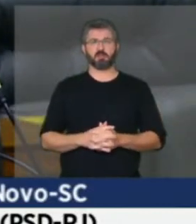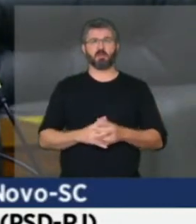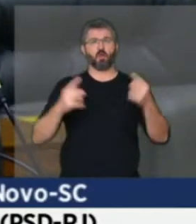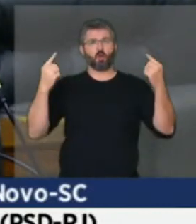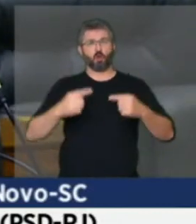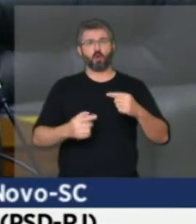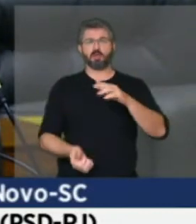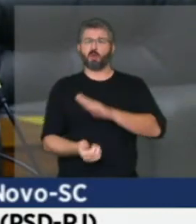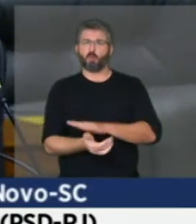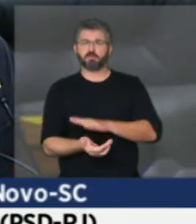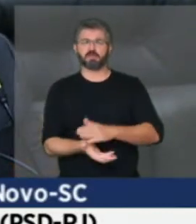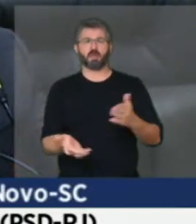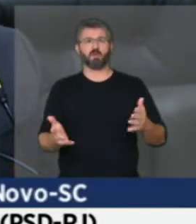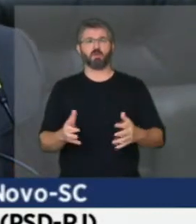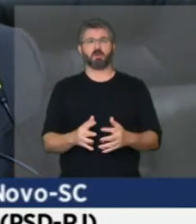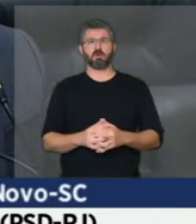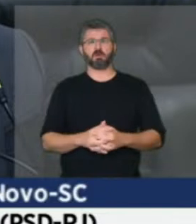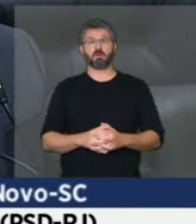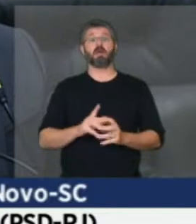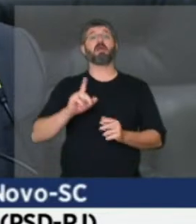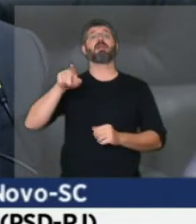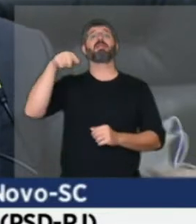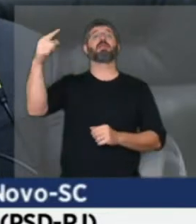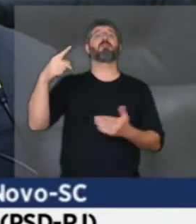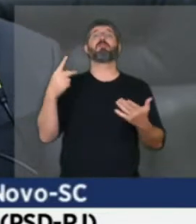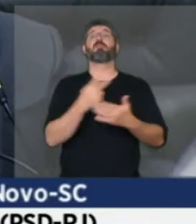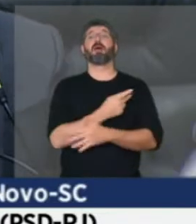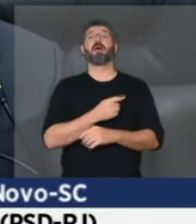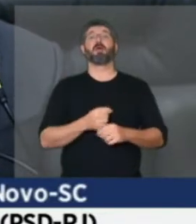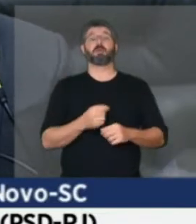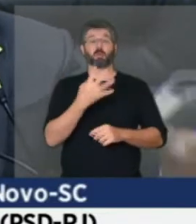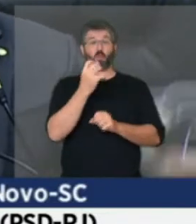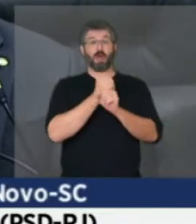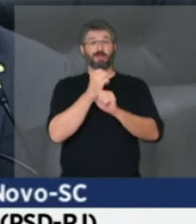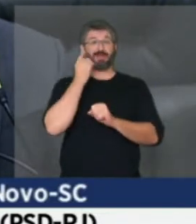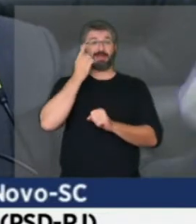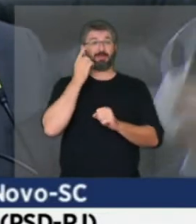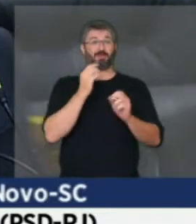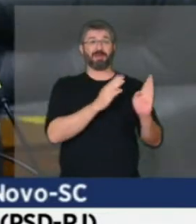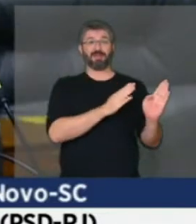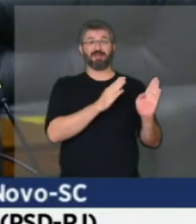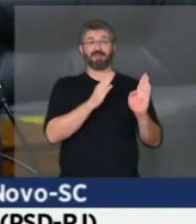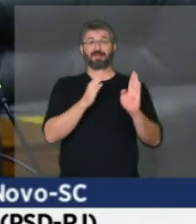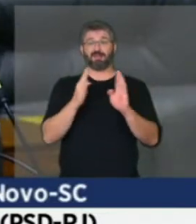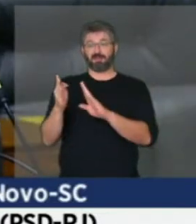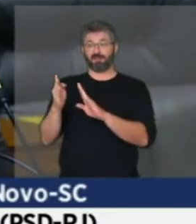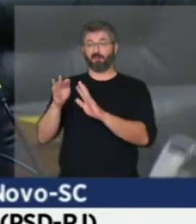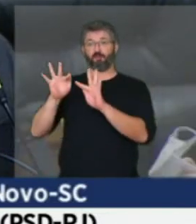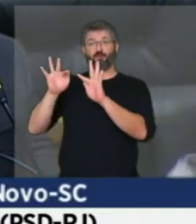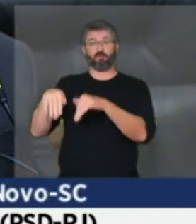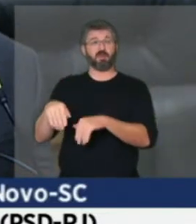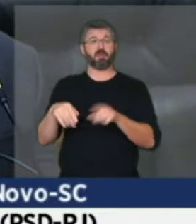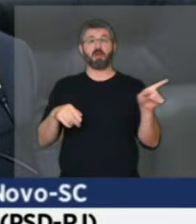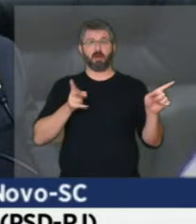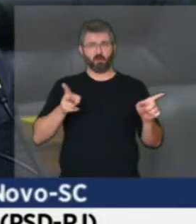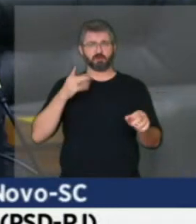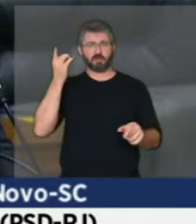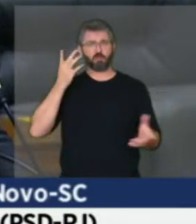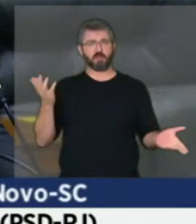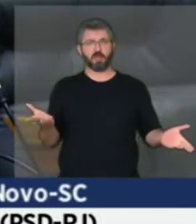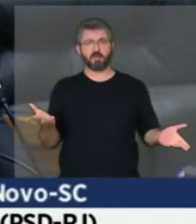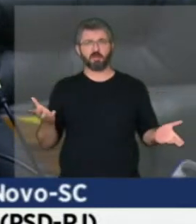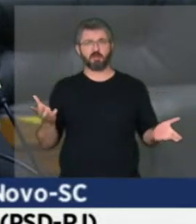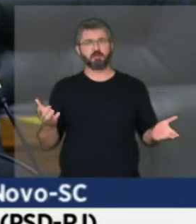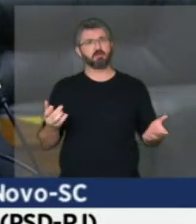anticorrupção. Daqui a pouco vai passar o mandato e ela ainda está no cargo. É inacreditável, os